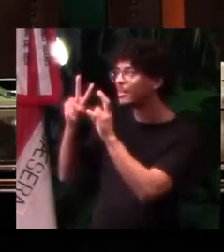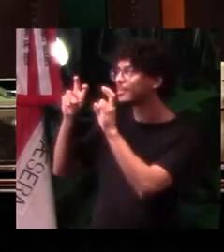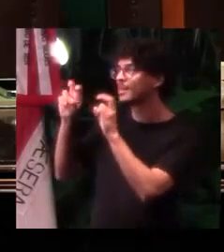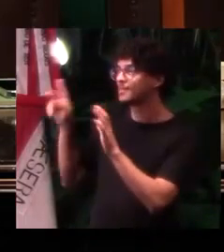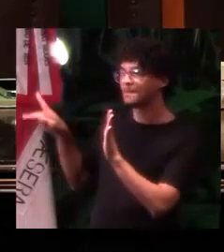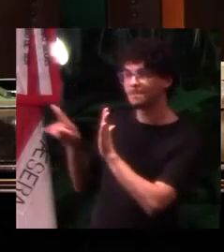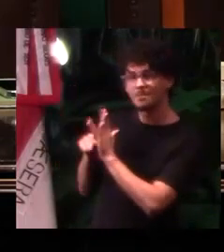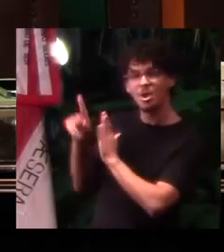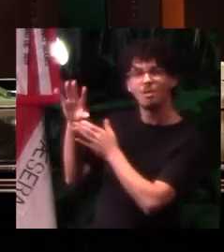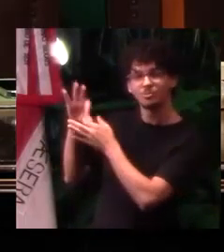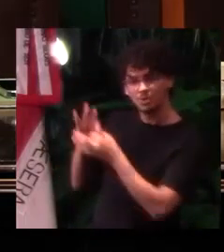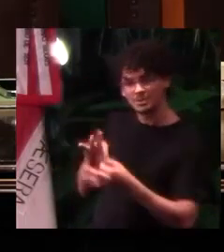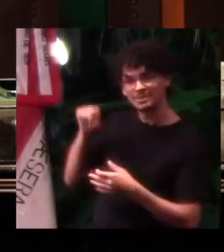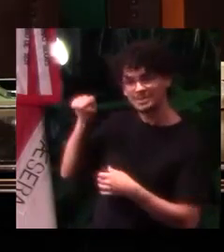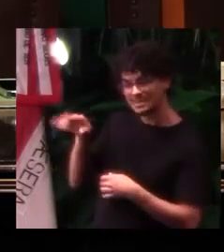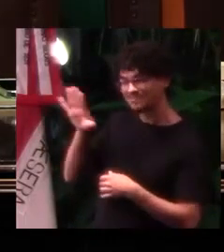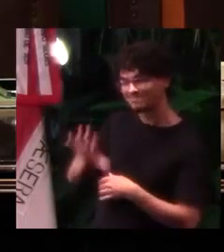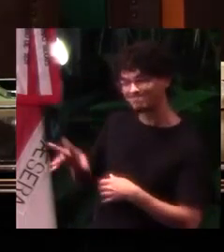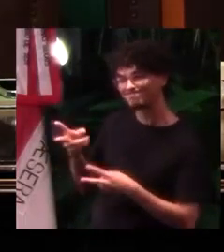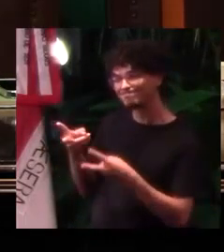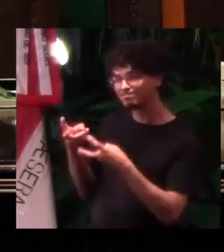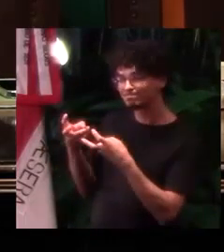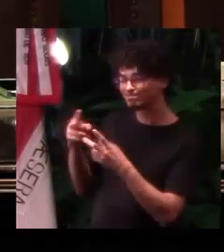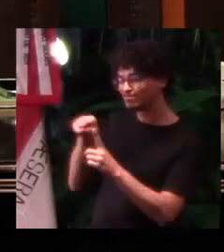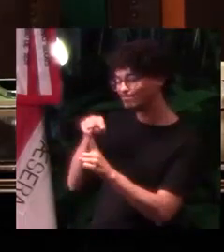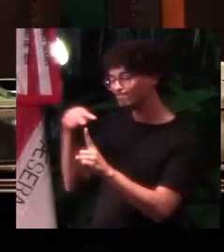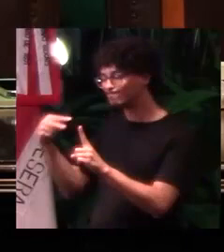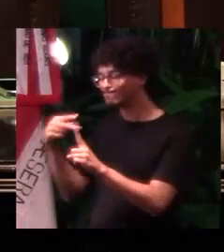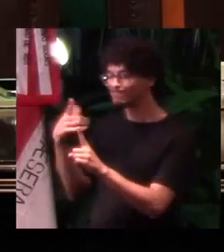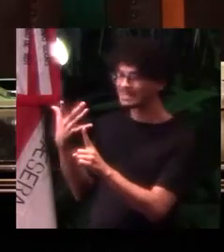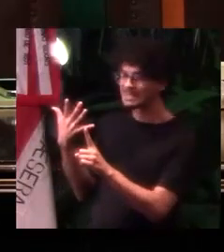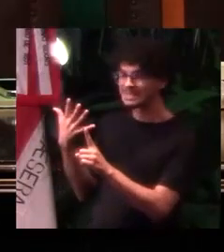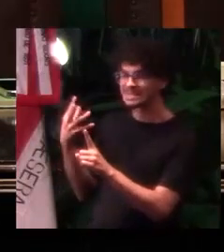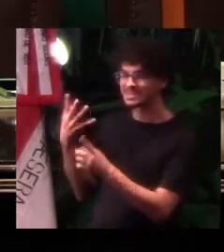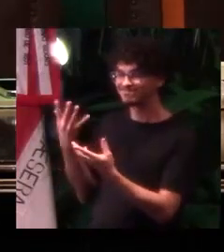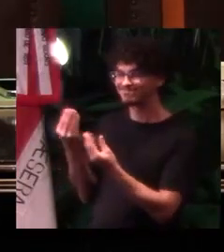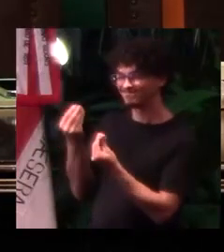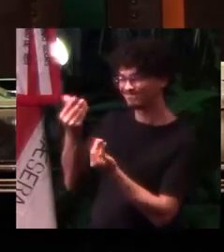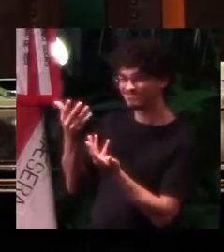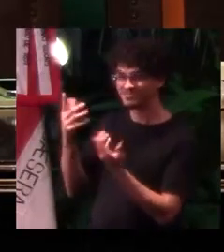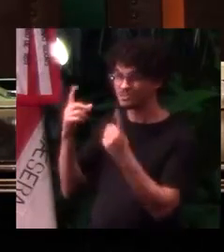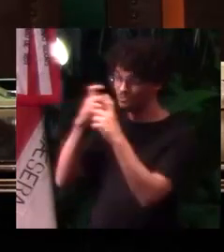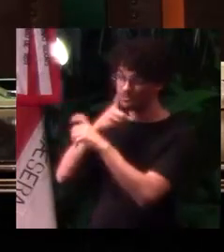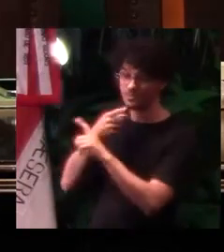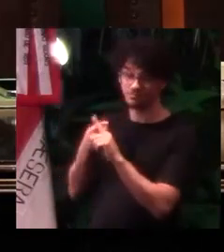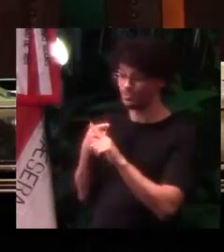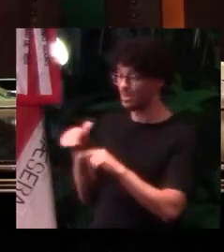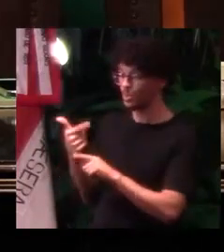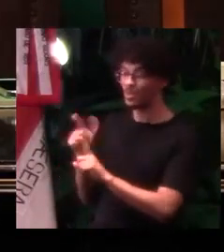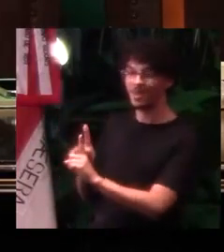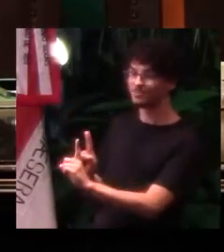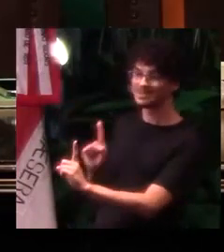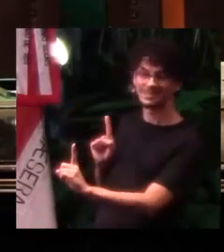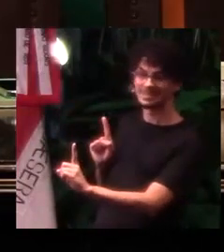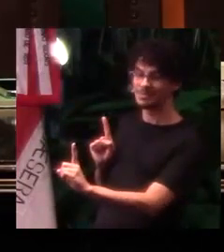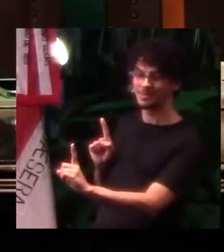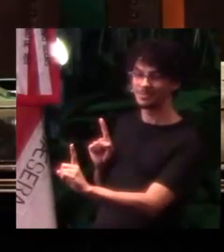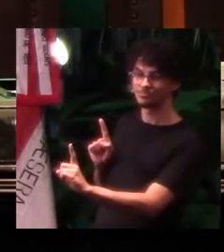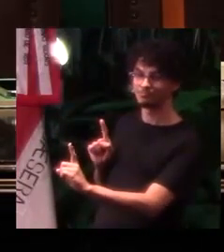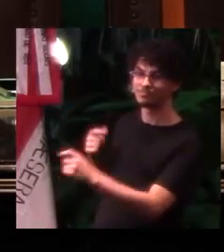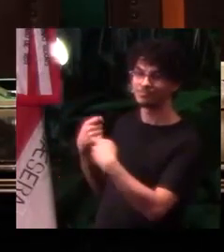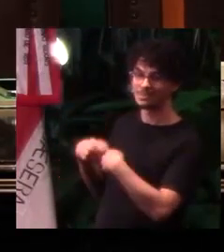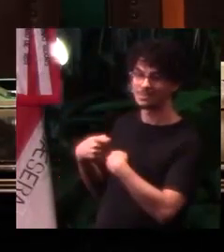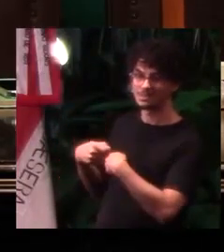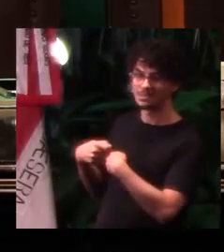deles, ele terá uma visão um pouco distorcida, porque ele não tem o distanciamento necessário,